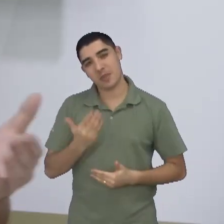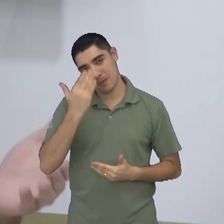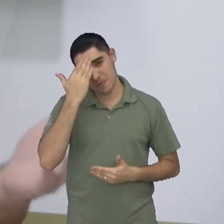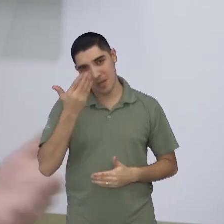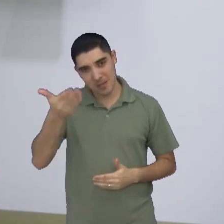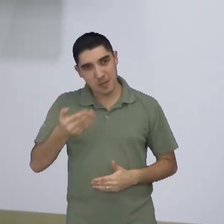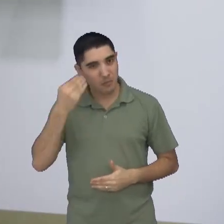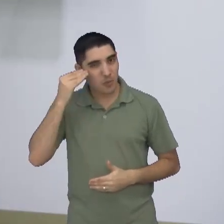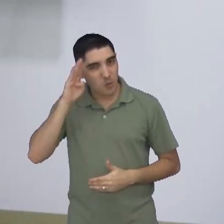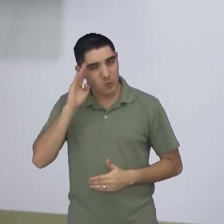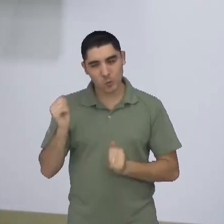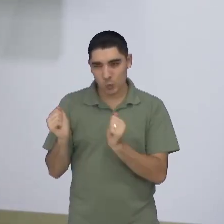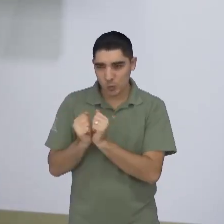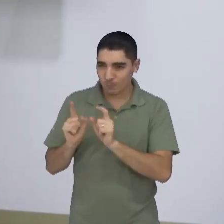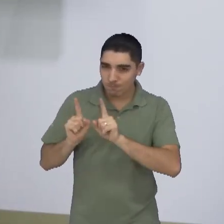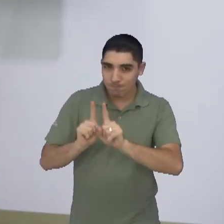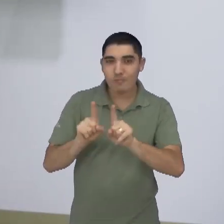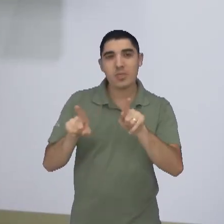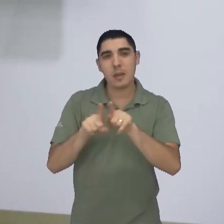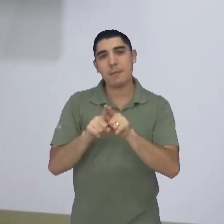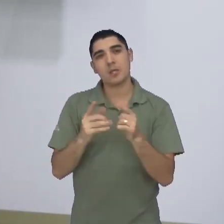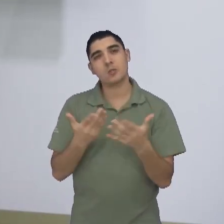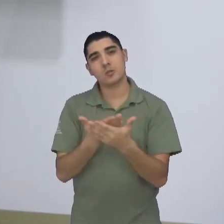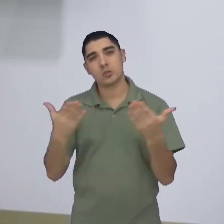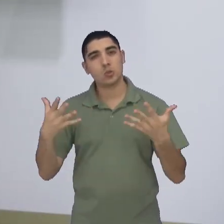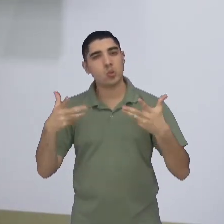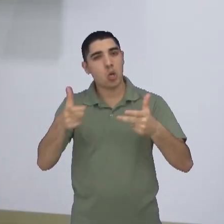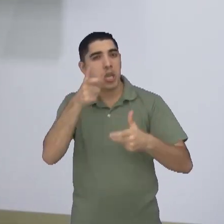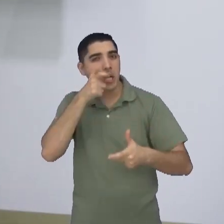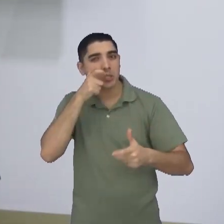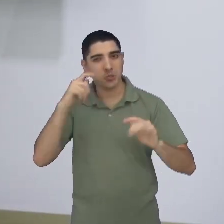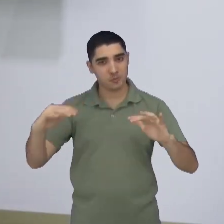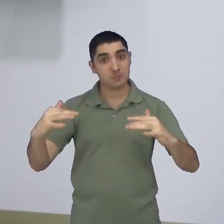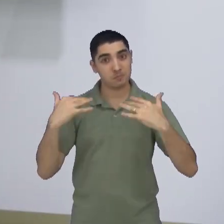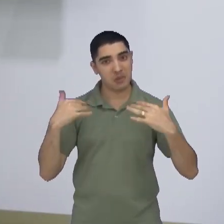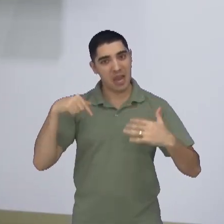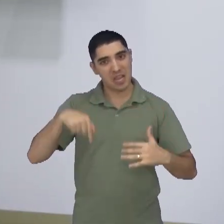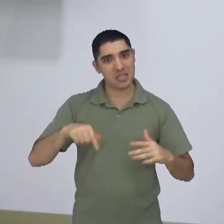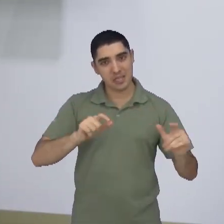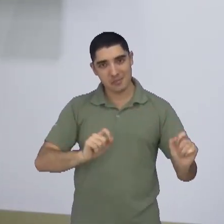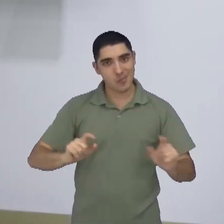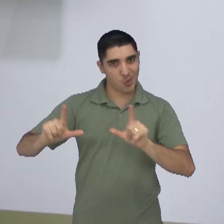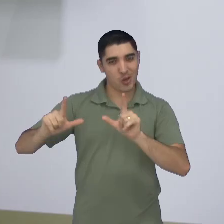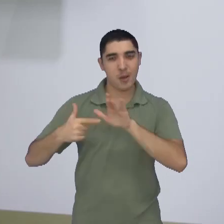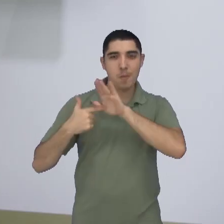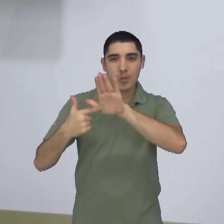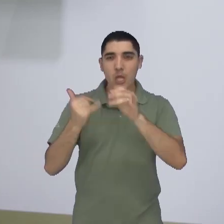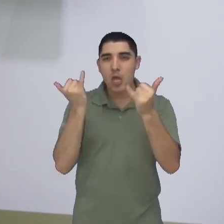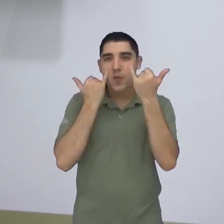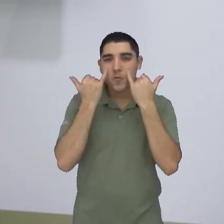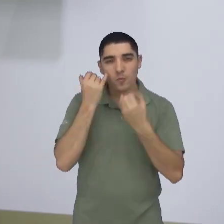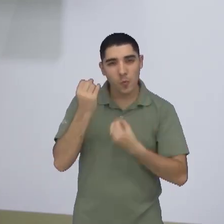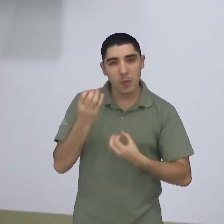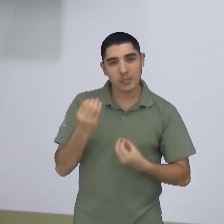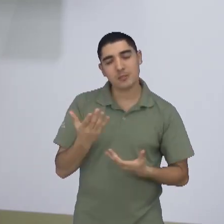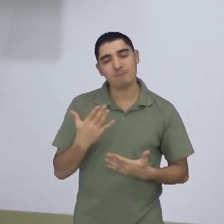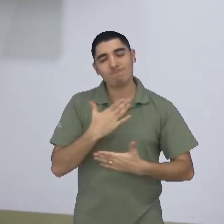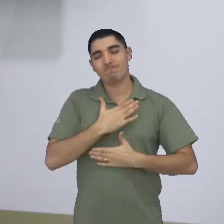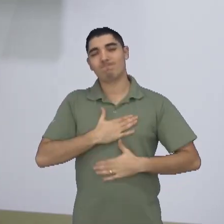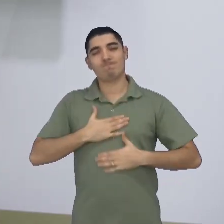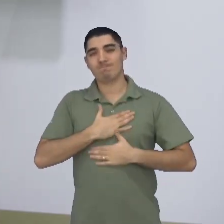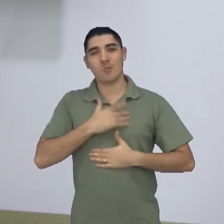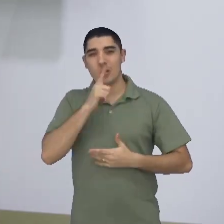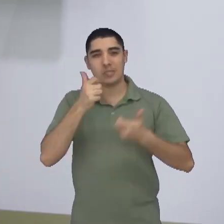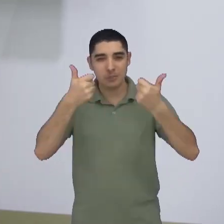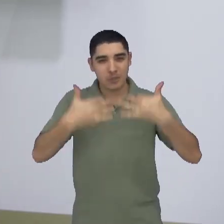pela companhia, parceria. Muito obrigado a todos que ficaram até aqui com a gente também, acompanhando as informações do esporte da nossa cidade. Foi uma honra